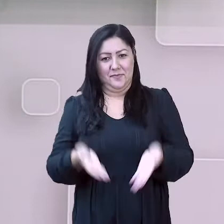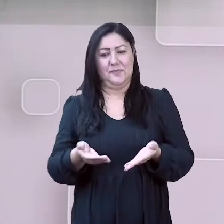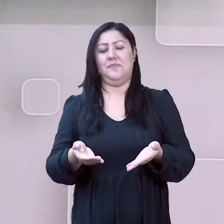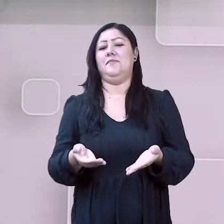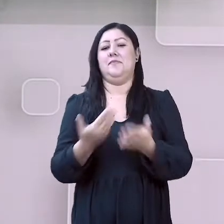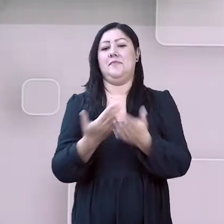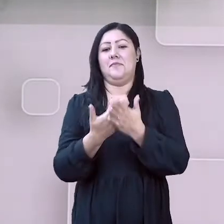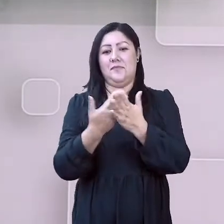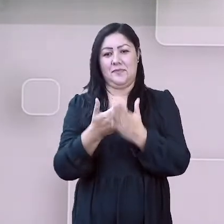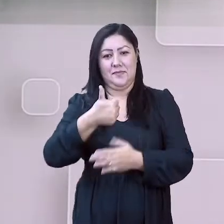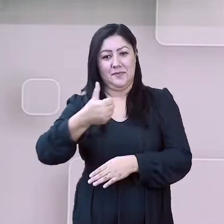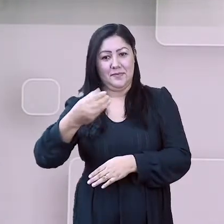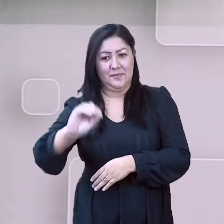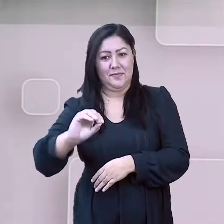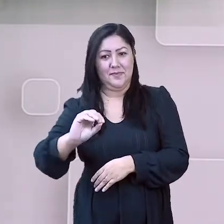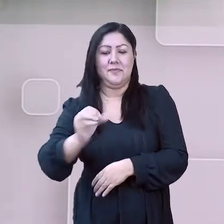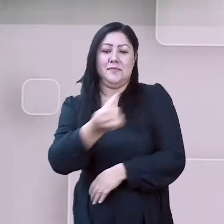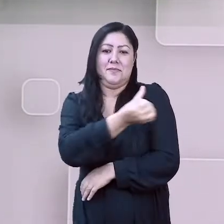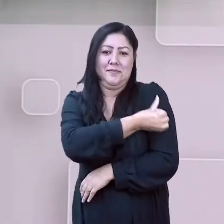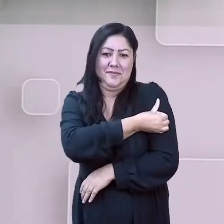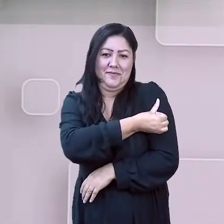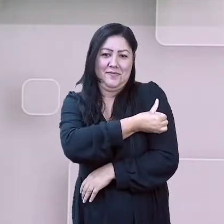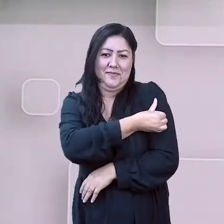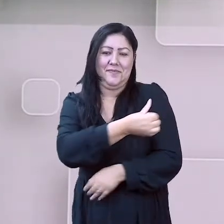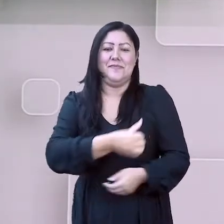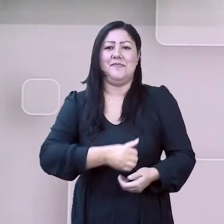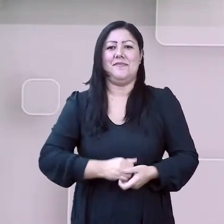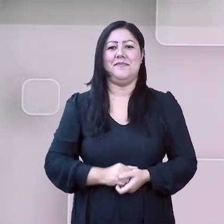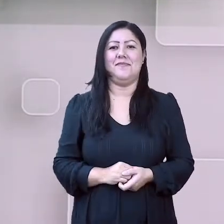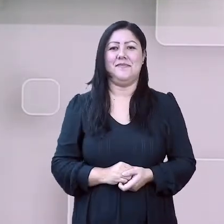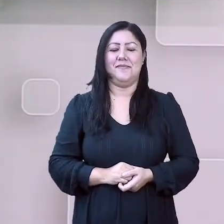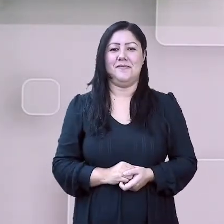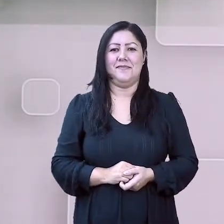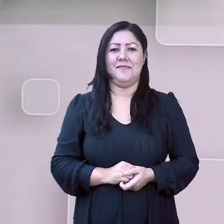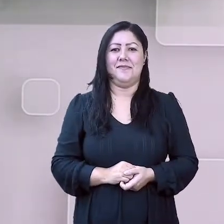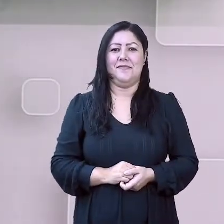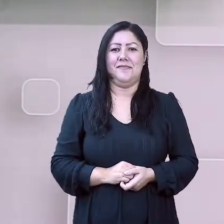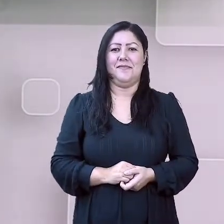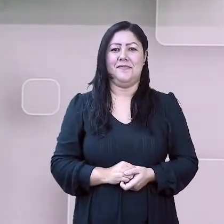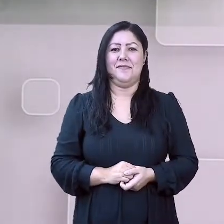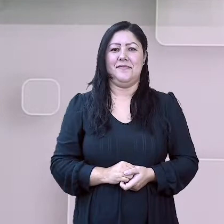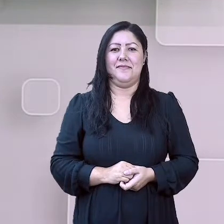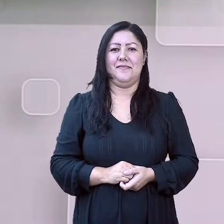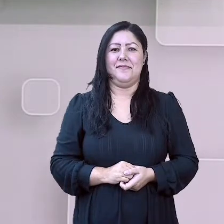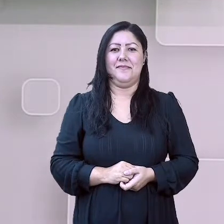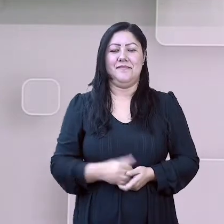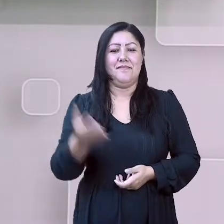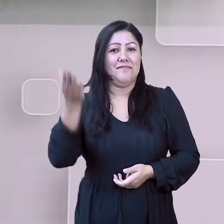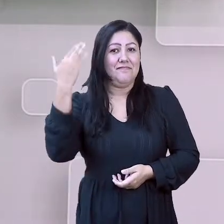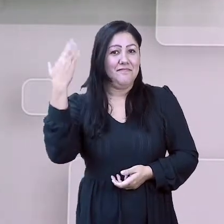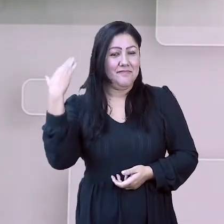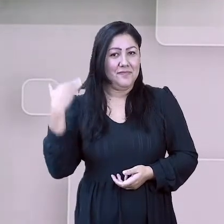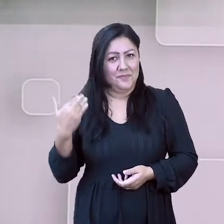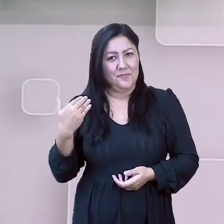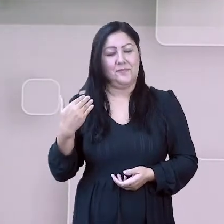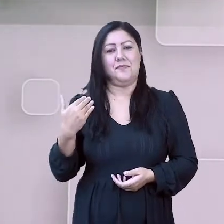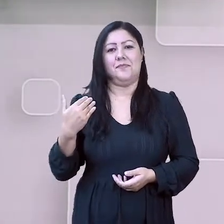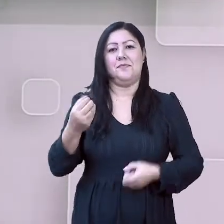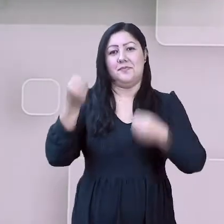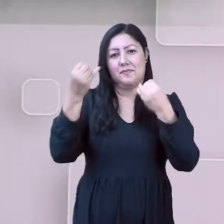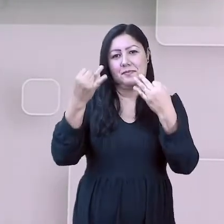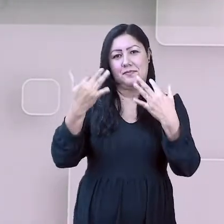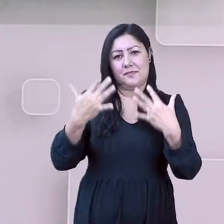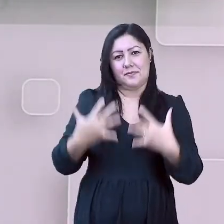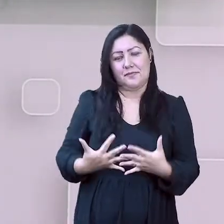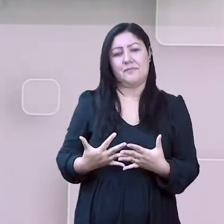10 para o 6º ano do ensino fundamental. Na nossa última aula, nós falamos um pouco